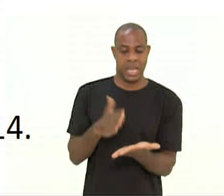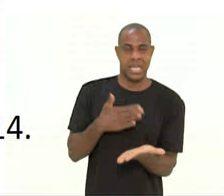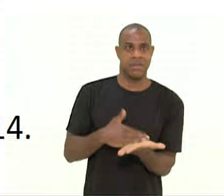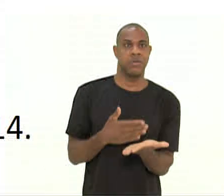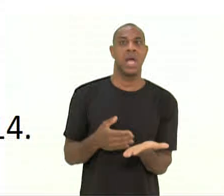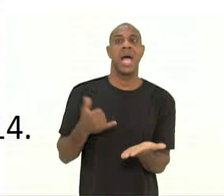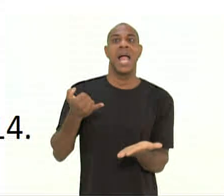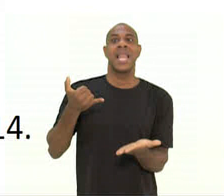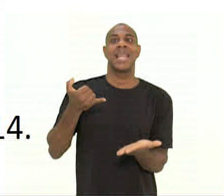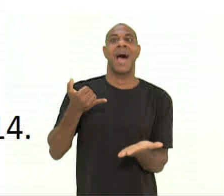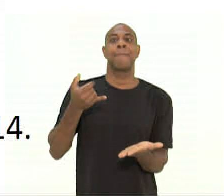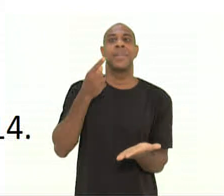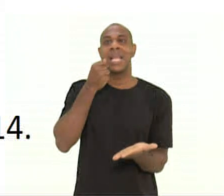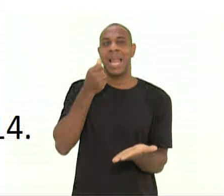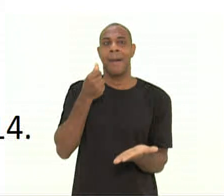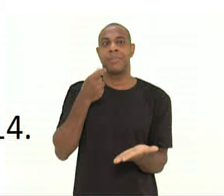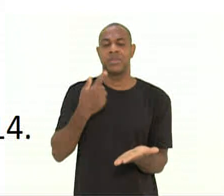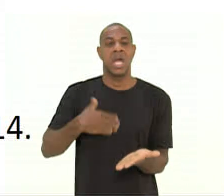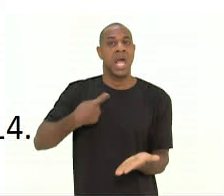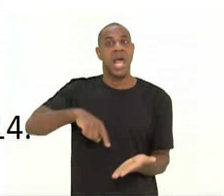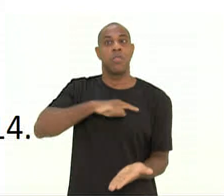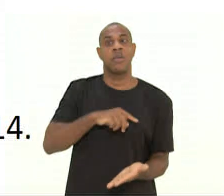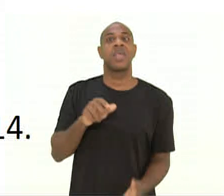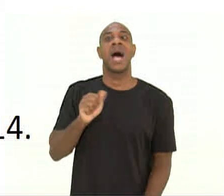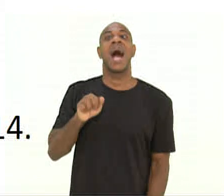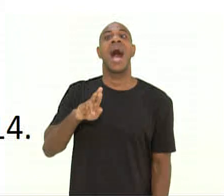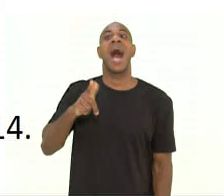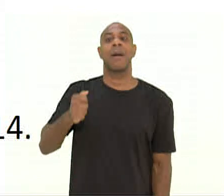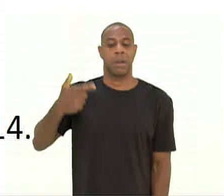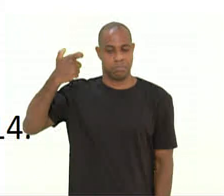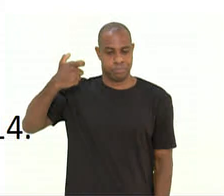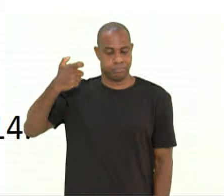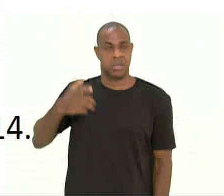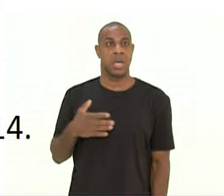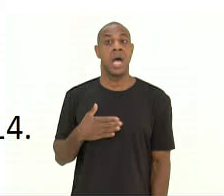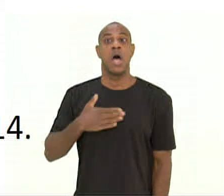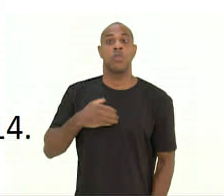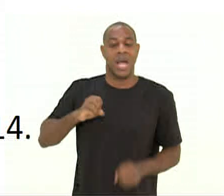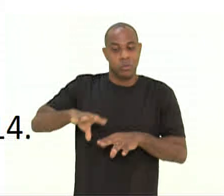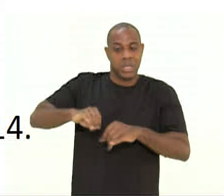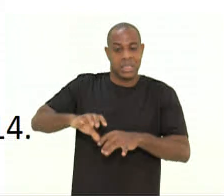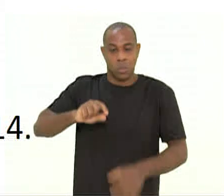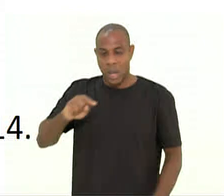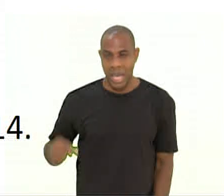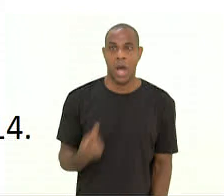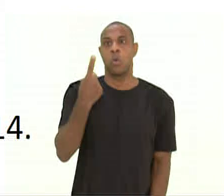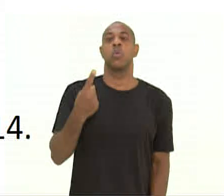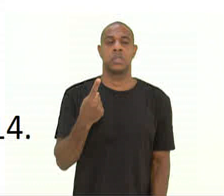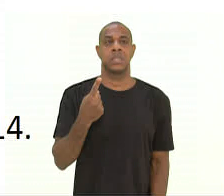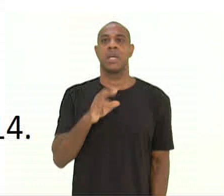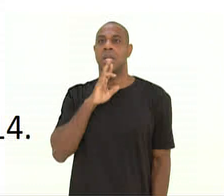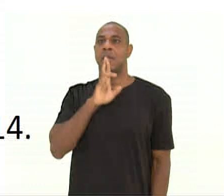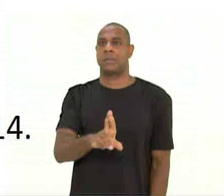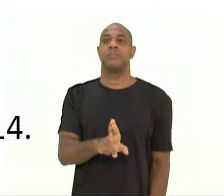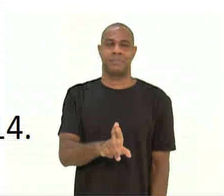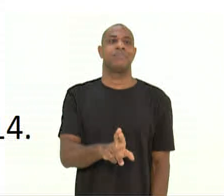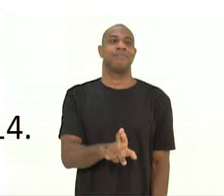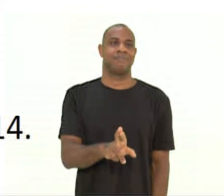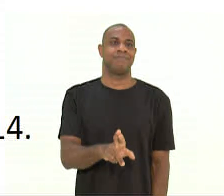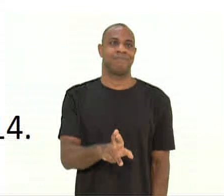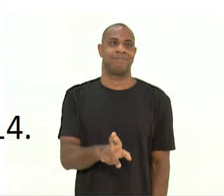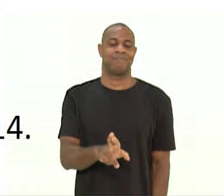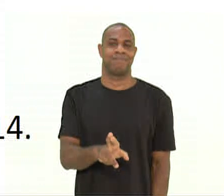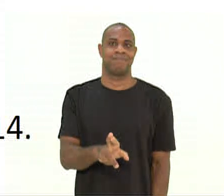são nossas armas. A educação é a única solução. Então ela defende a